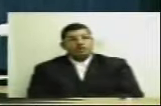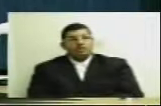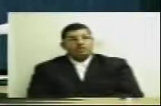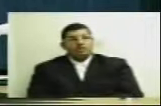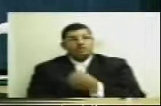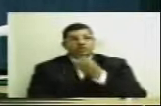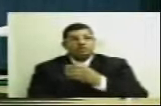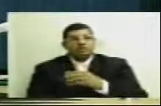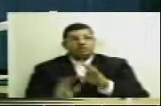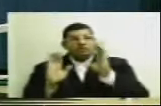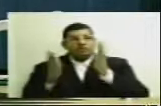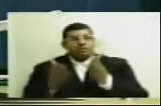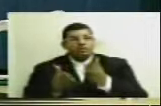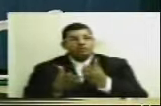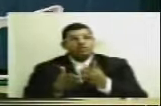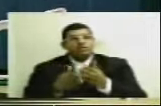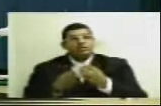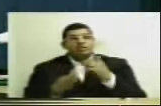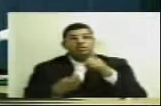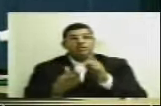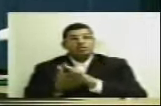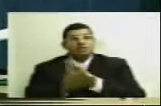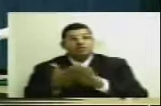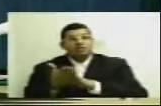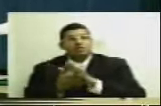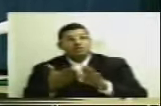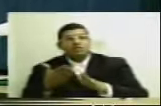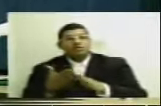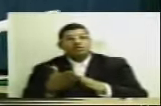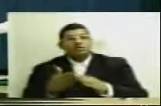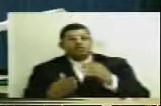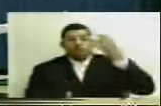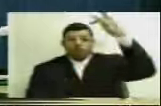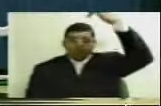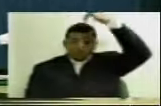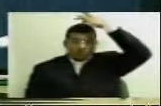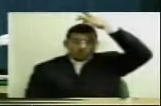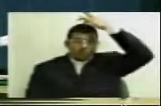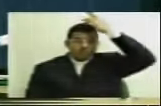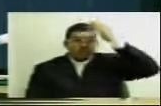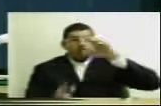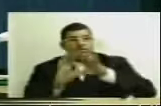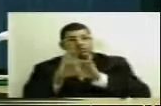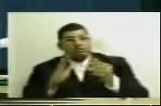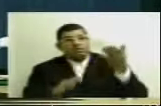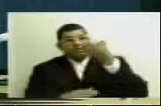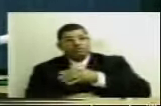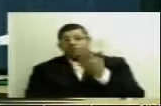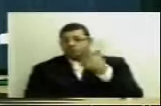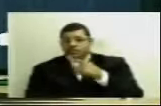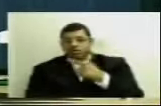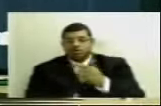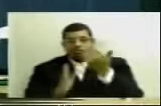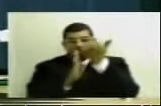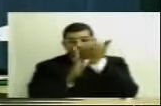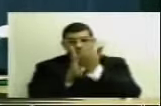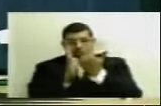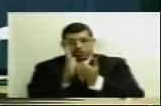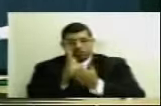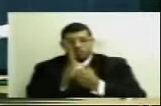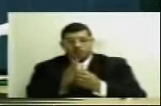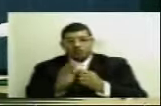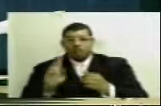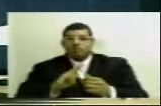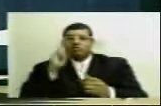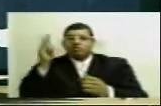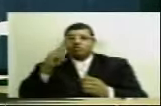prefeito aprovar sem nem atentar para o absurdo da ilegalidade de não estabelecer o